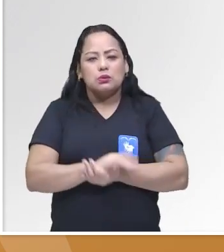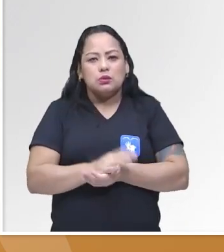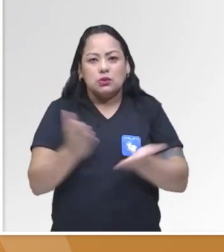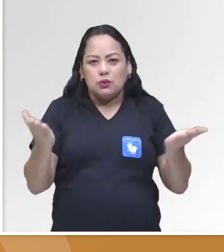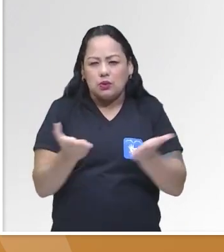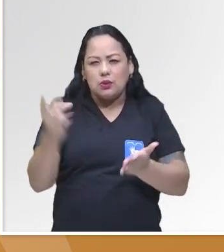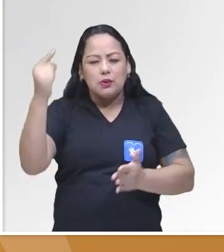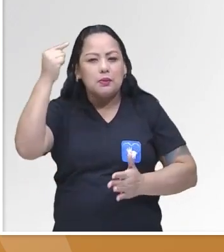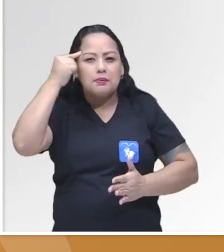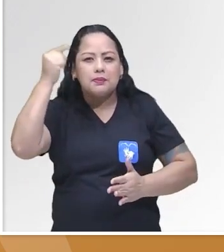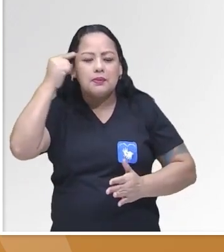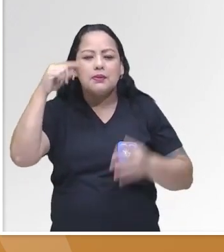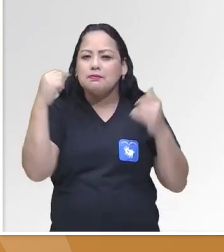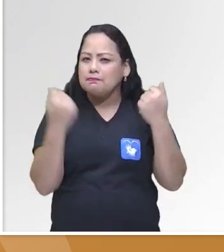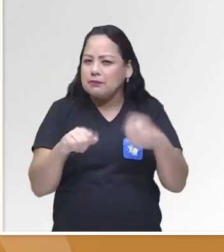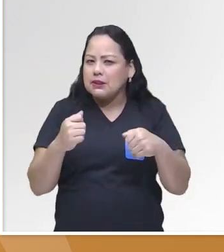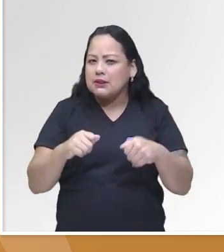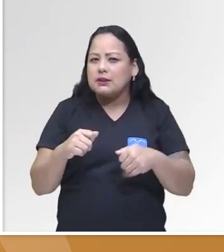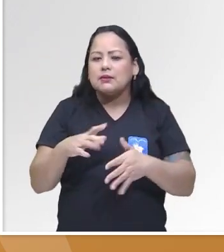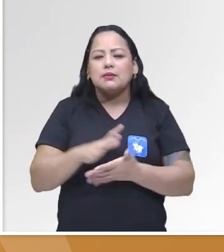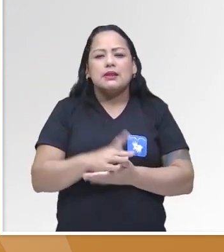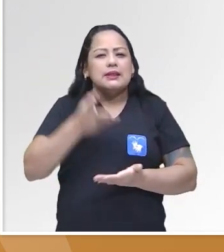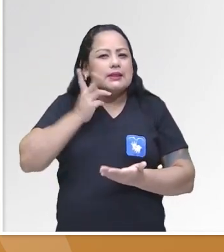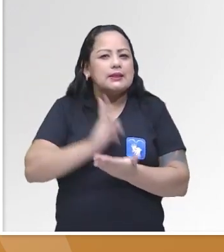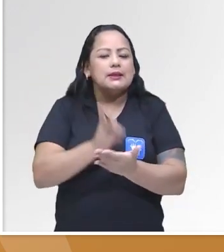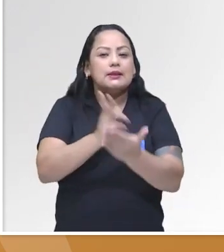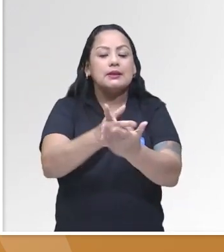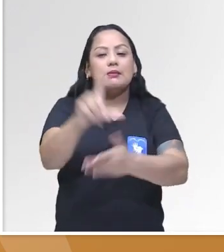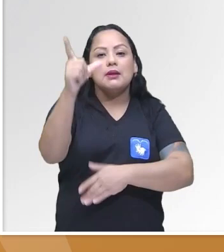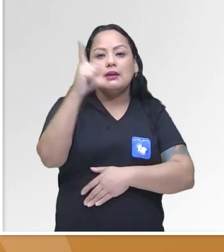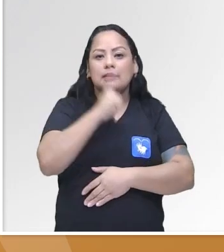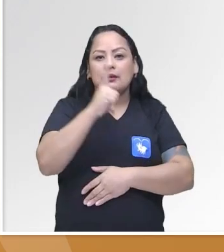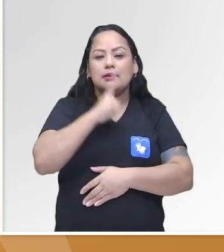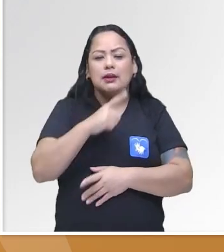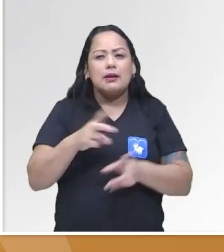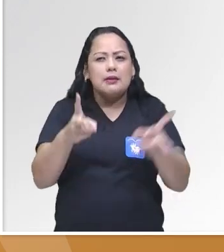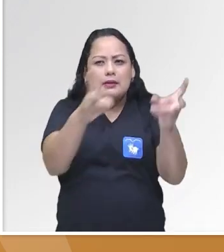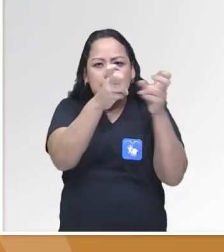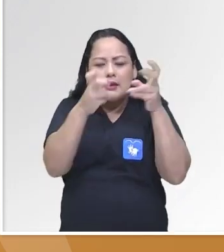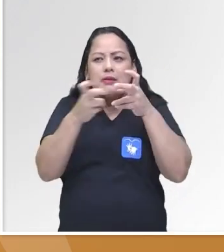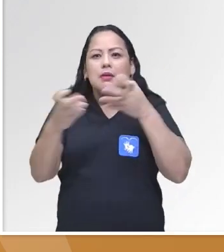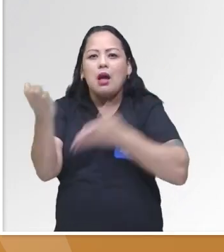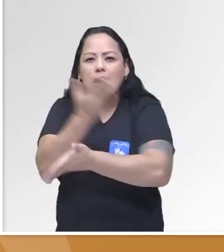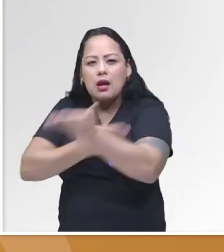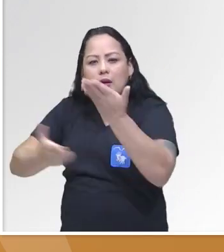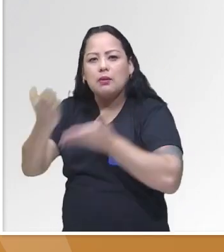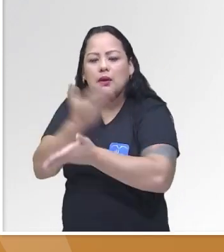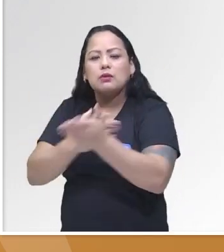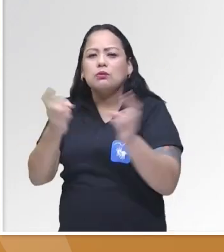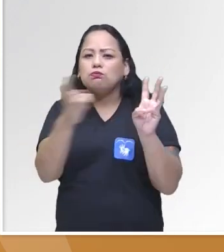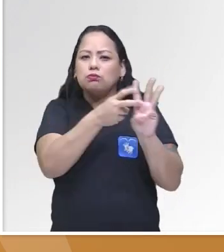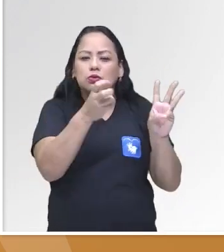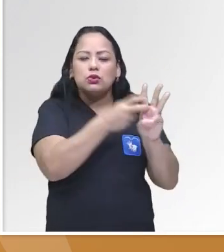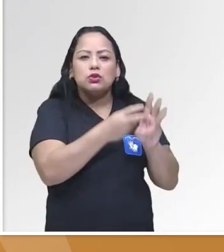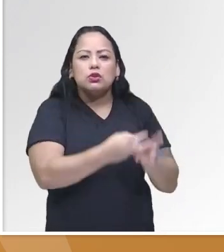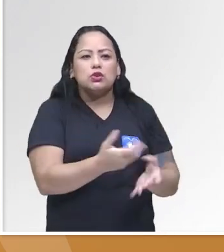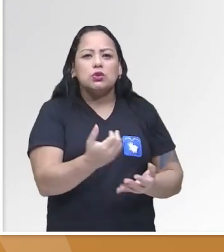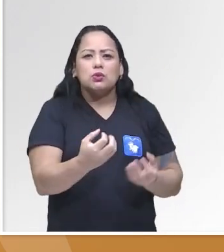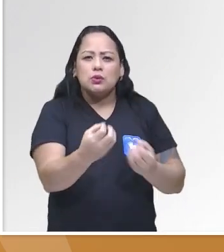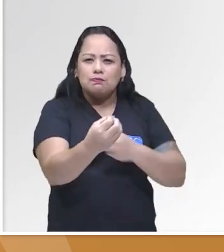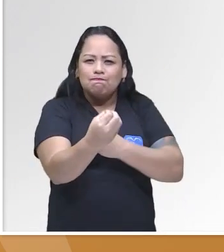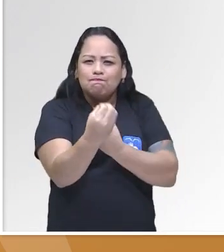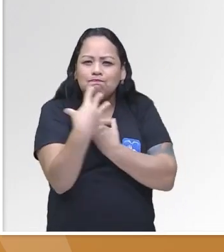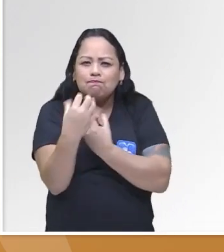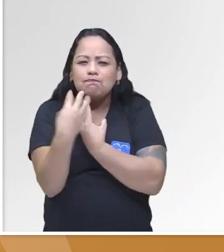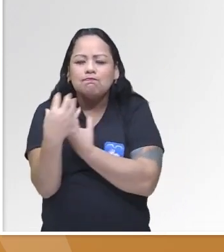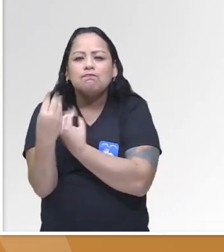reflexão que nós temos que ter sempre e nós temos que observar essa relação com os indígenas que eles nos deixam. Olha o que o texto